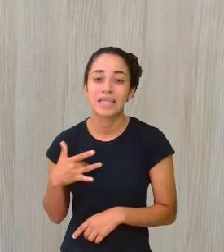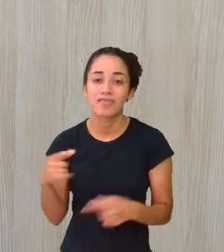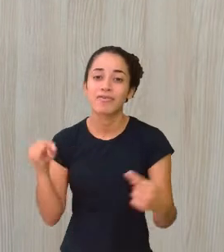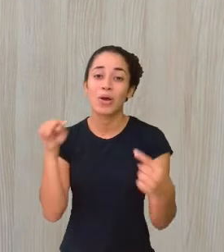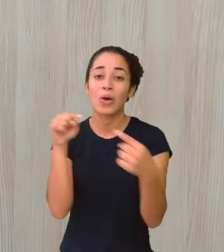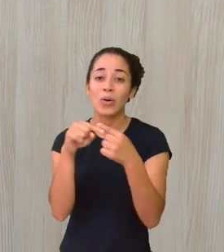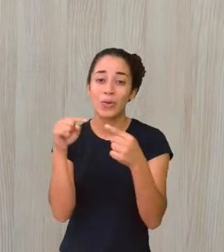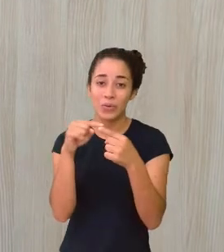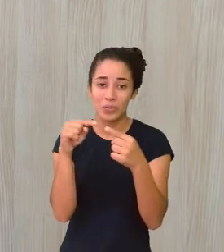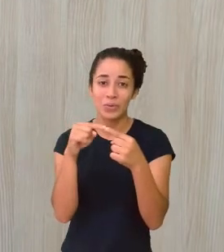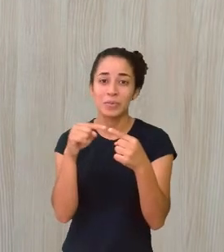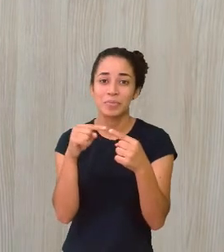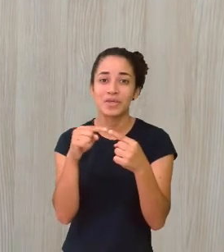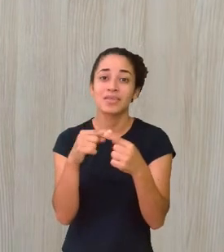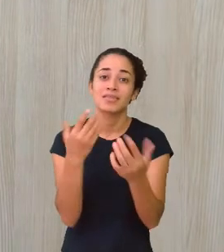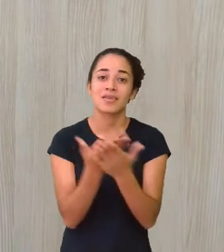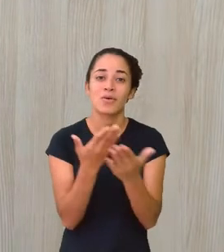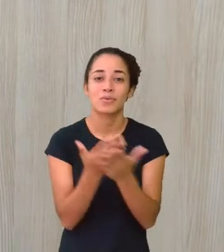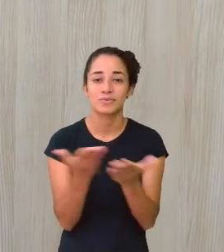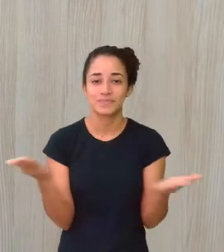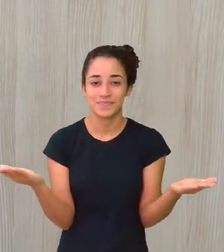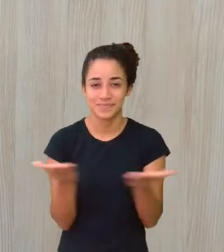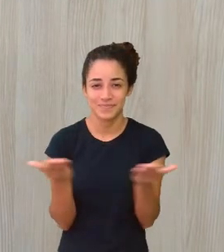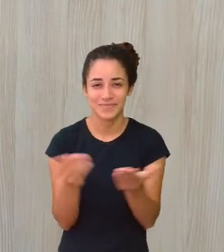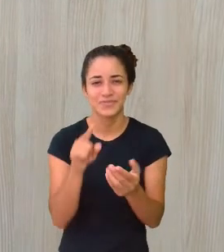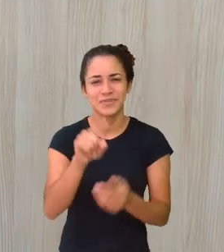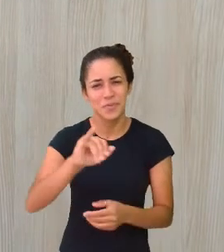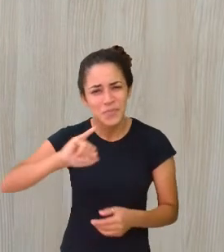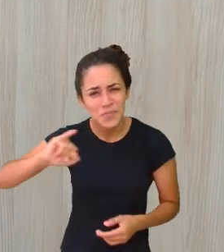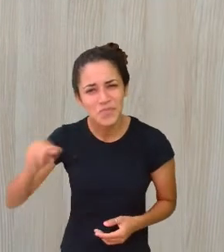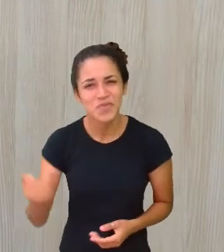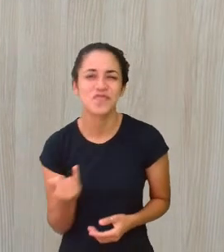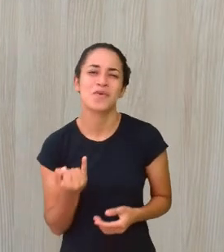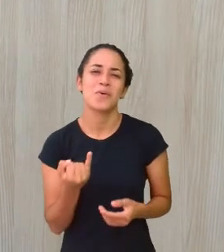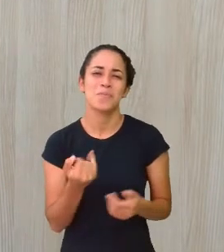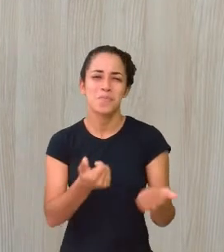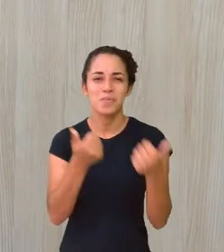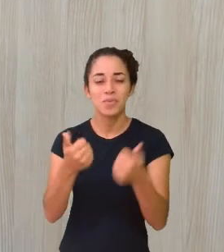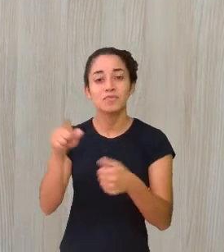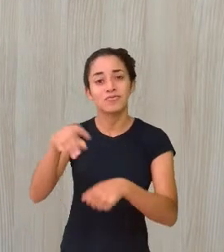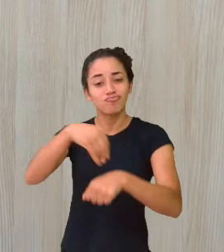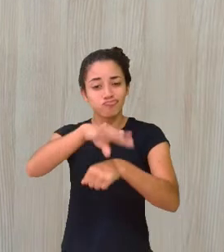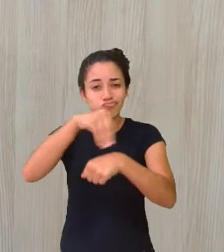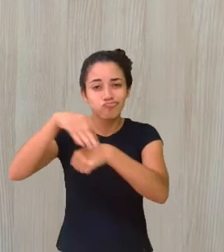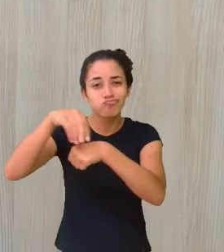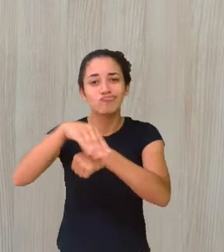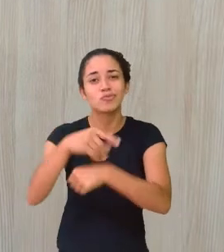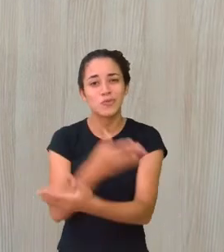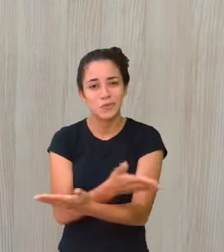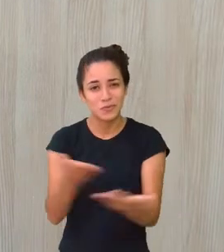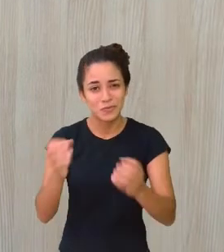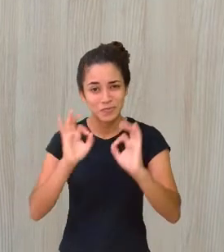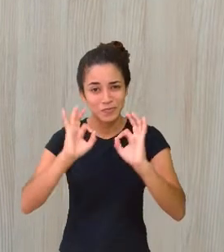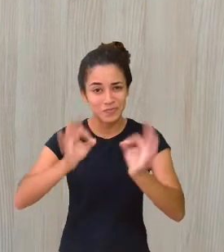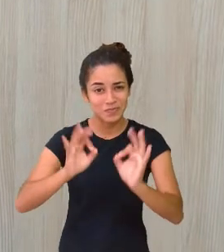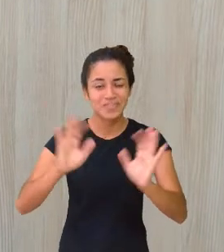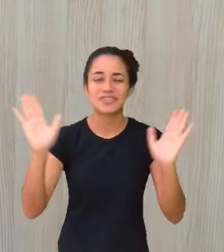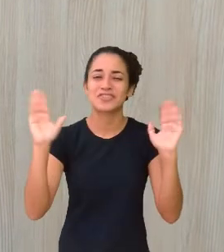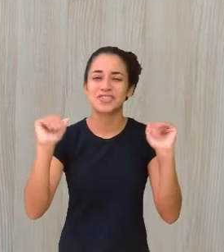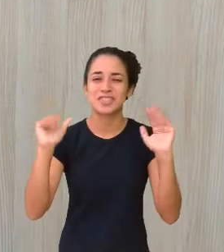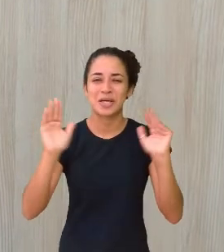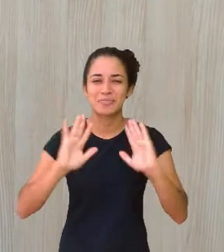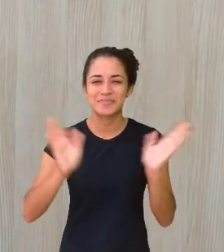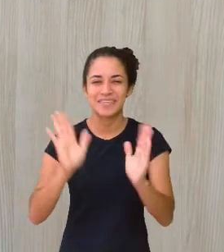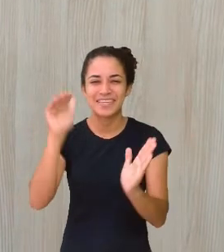aí na nossa aula de hoje. Então, vocês aproveitem bem todas essas dicas que a professora Isabel deu, tá certo? Então, tchau, tchau,